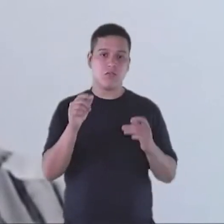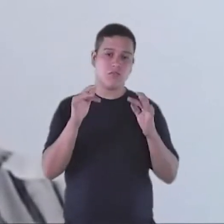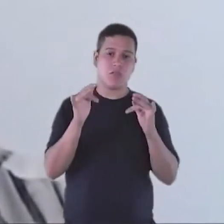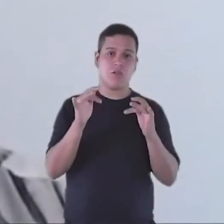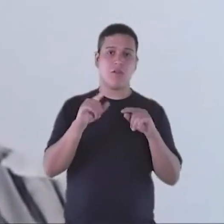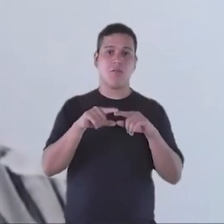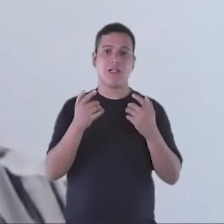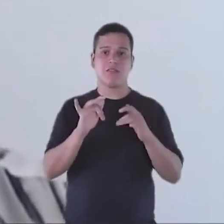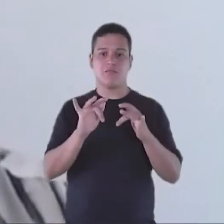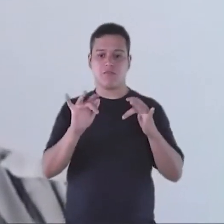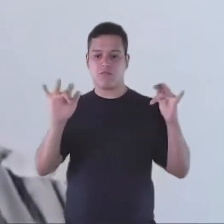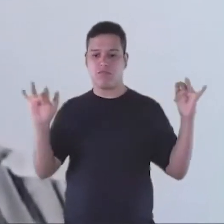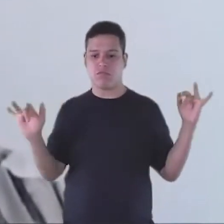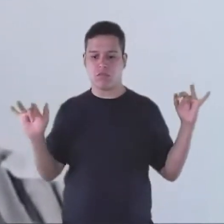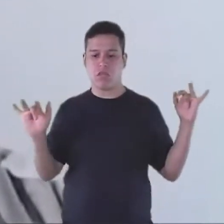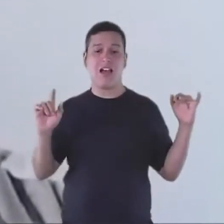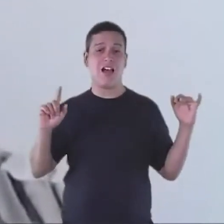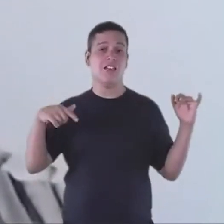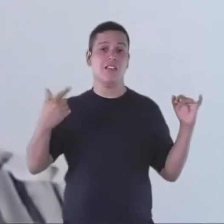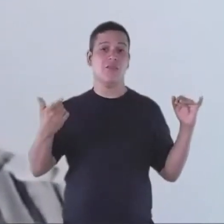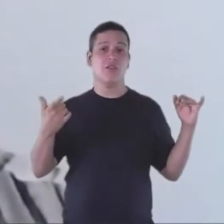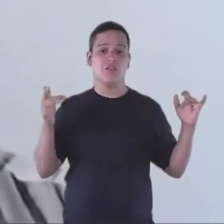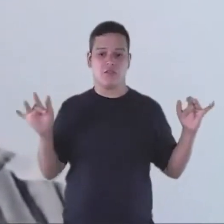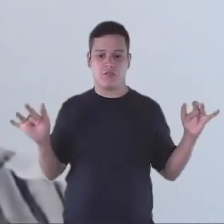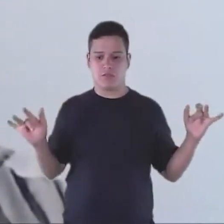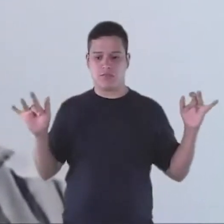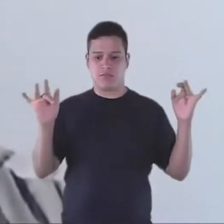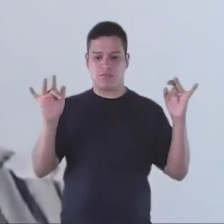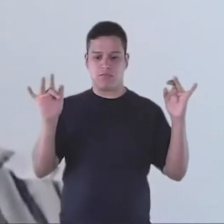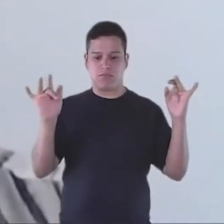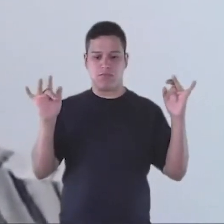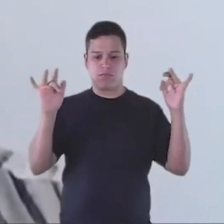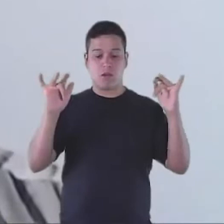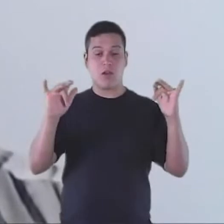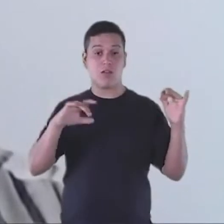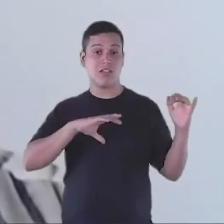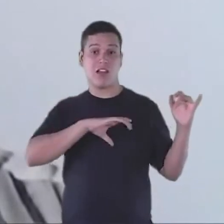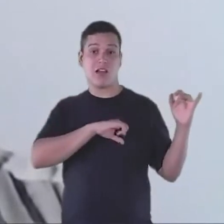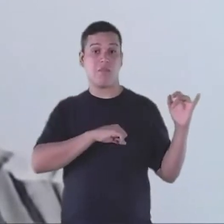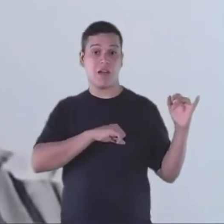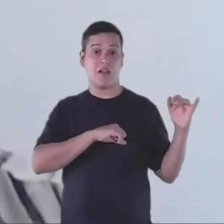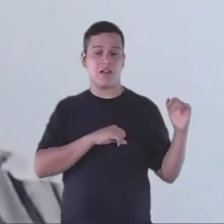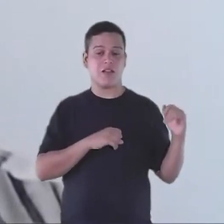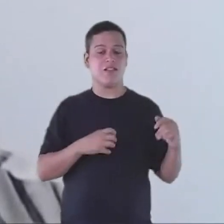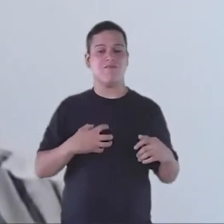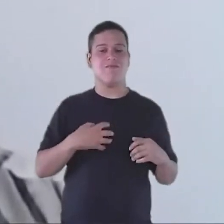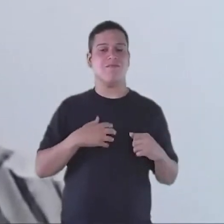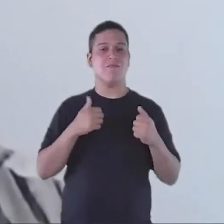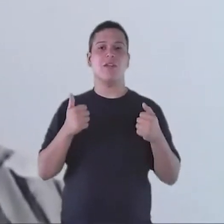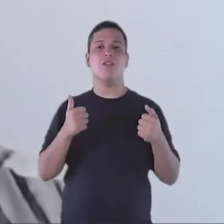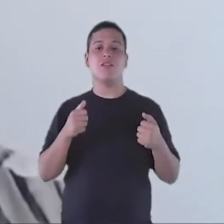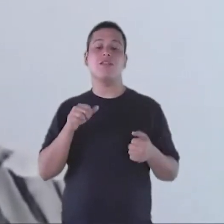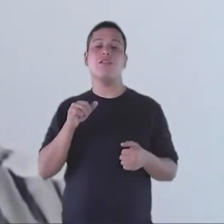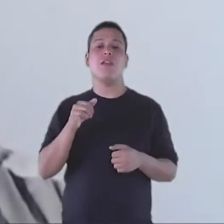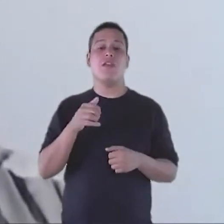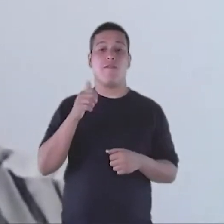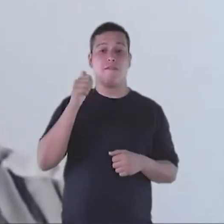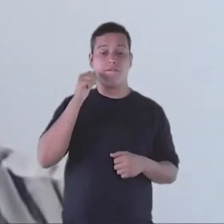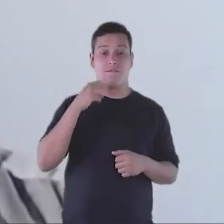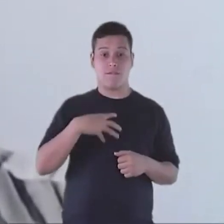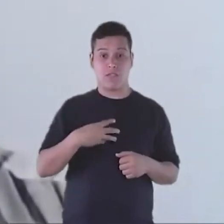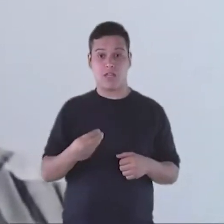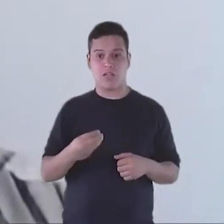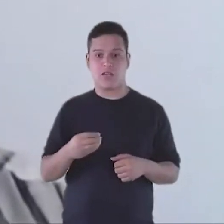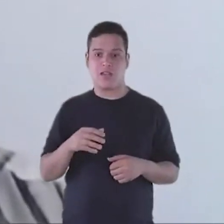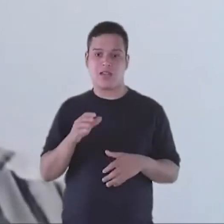amar, perdoa o divórcio. Quando o filho perde os pais, ao voltar